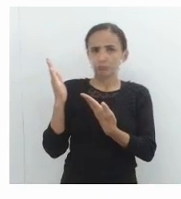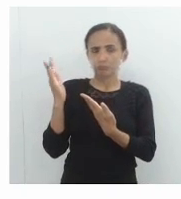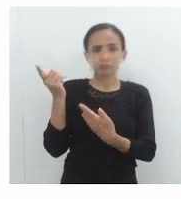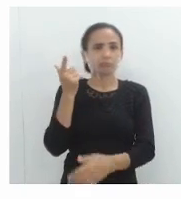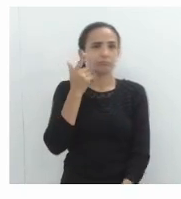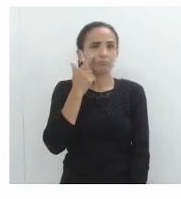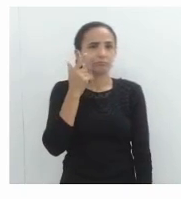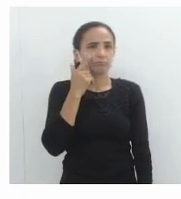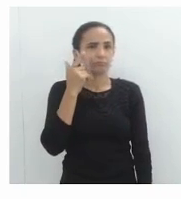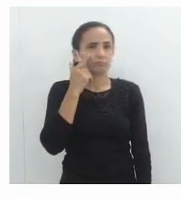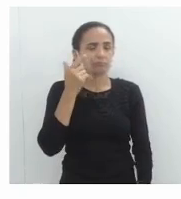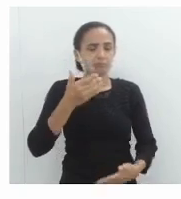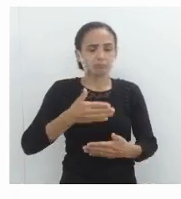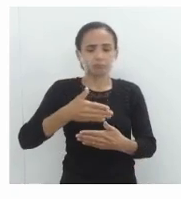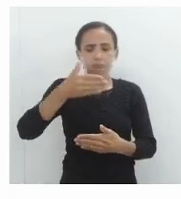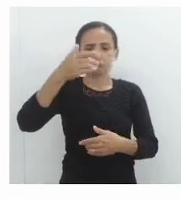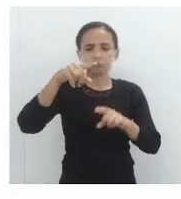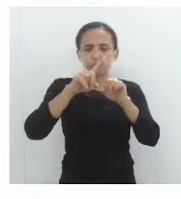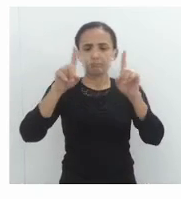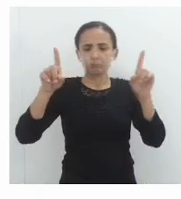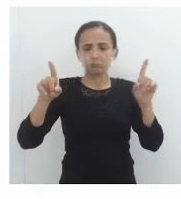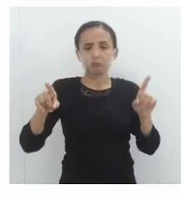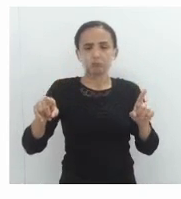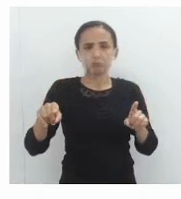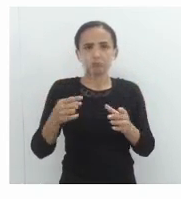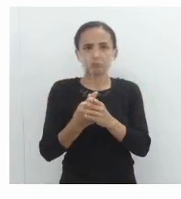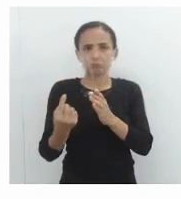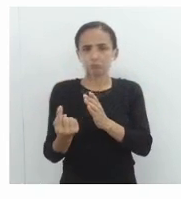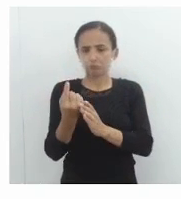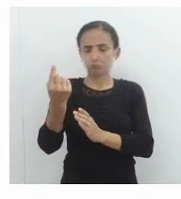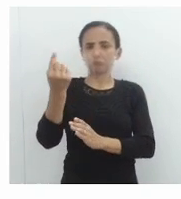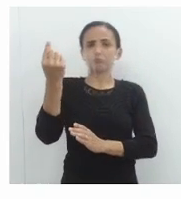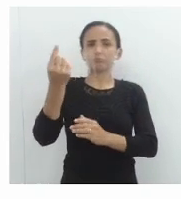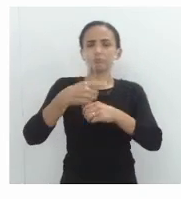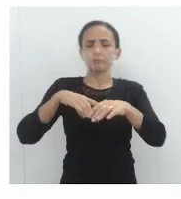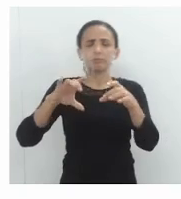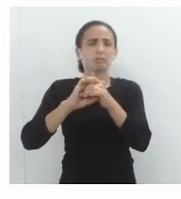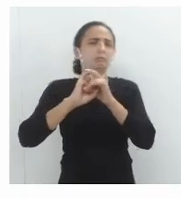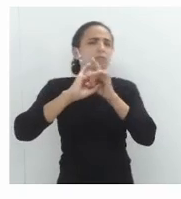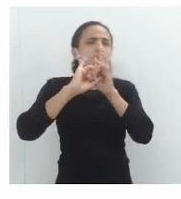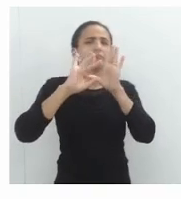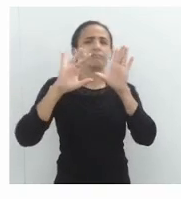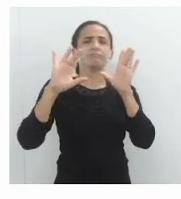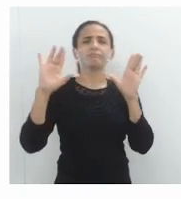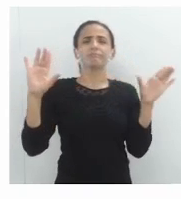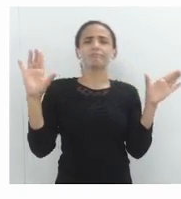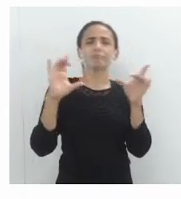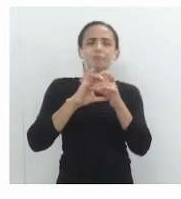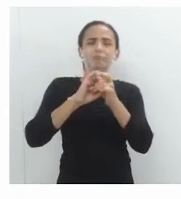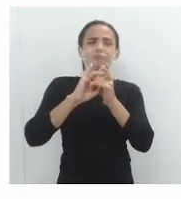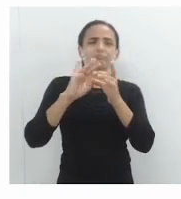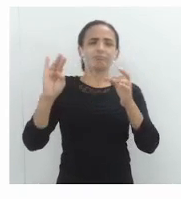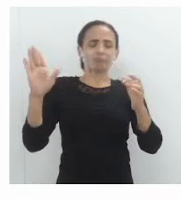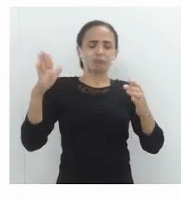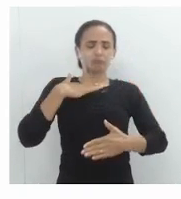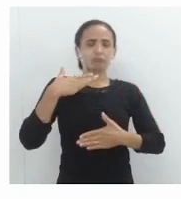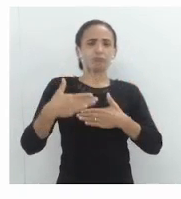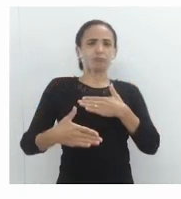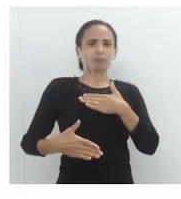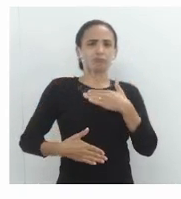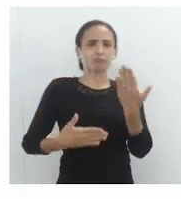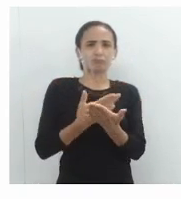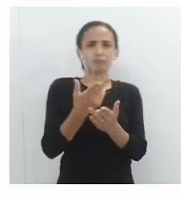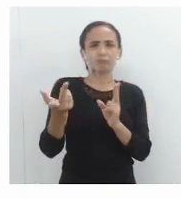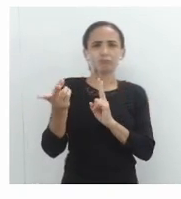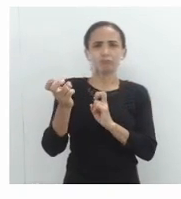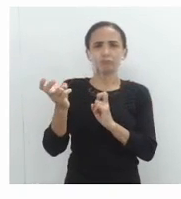no muro da Filadélfia, que justamente ele está retratando um pouquinho da liberdade que teve depois quando se acabou a escravatura